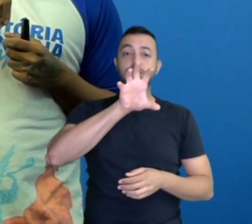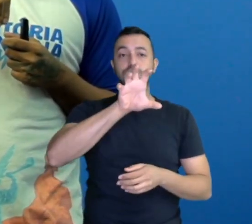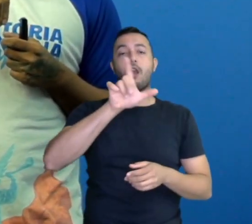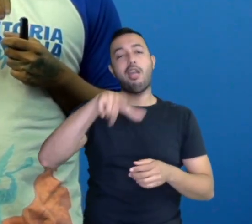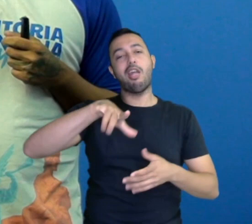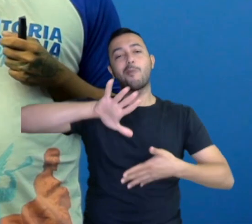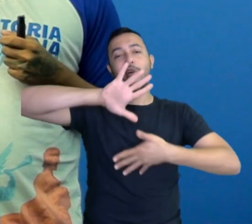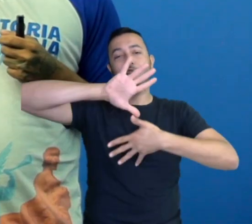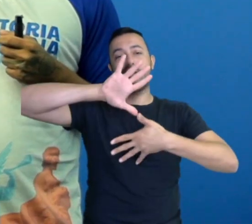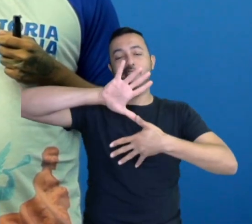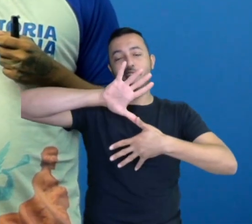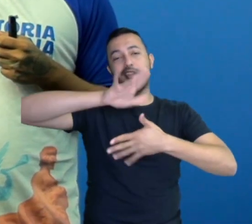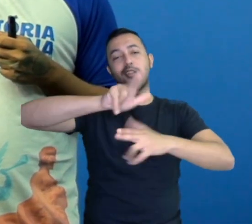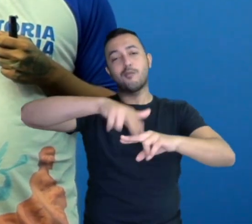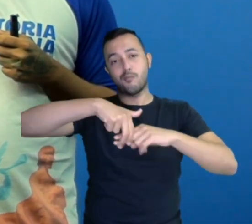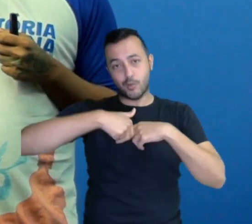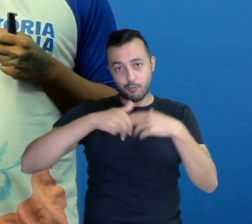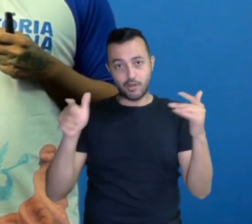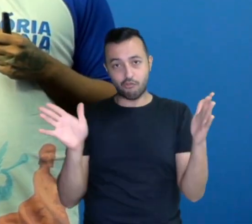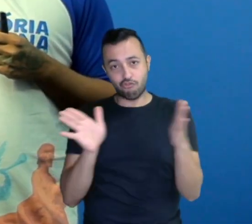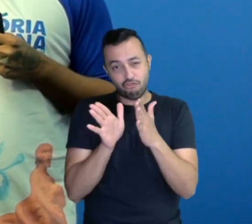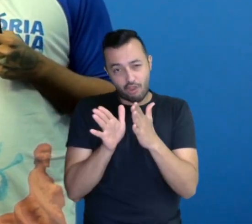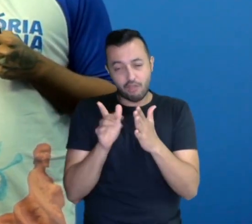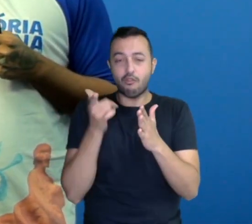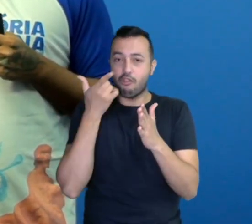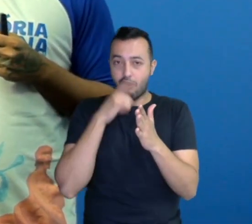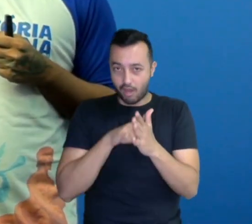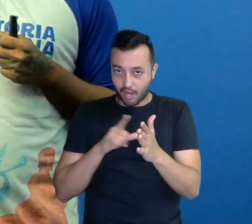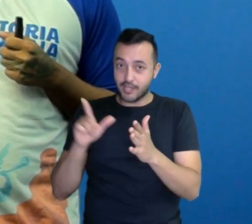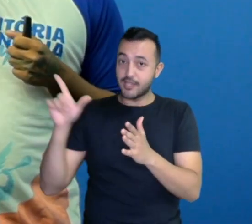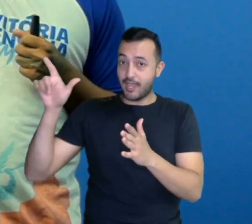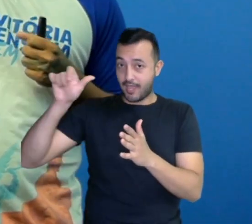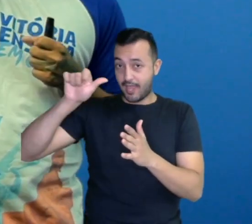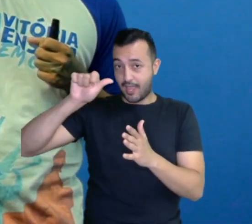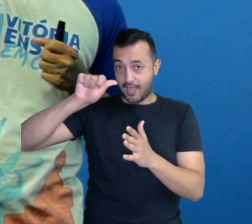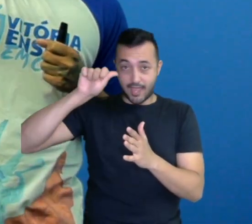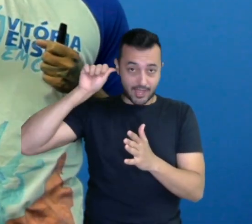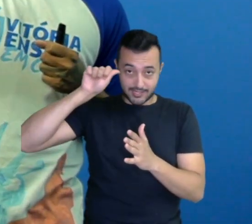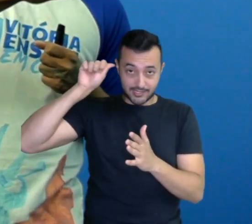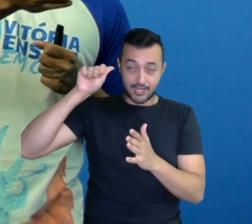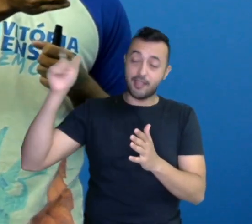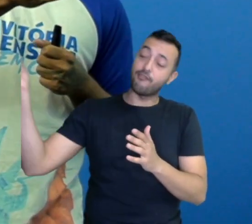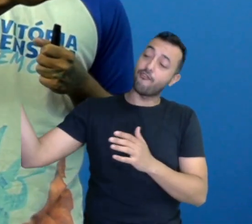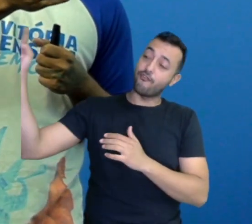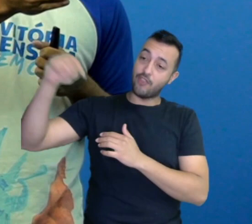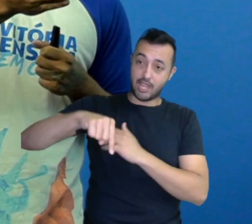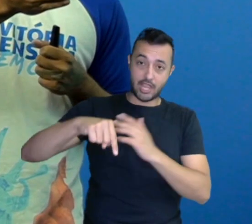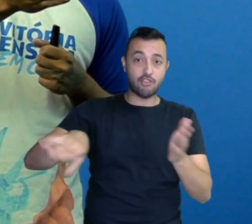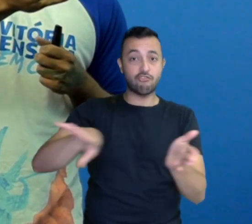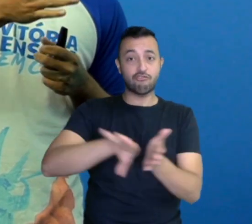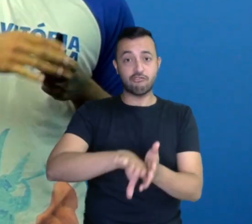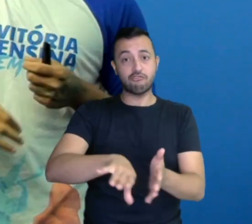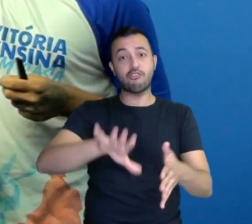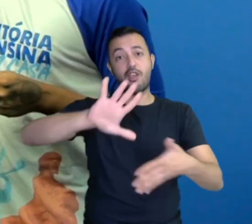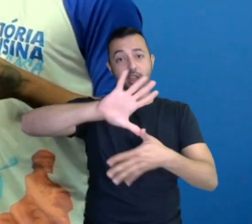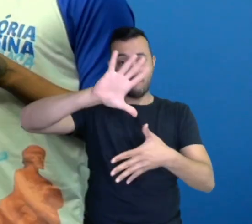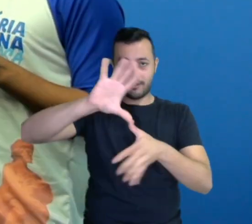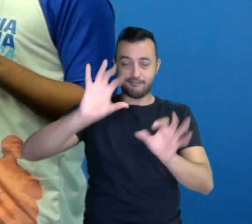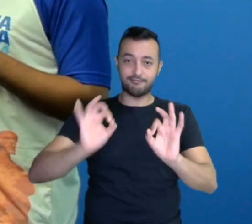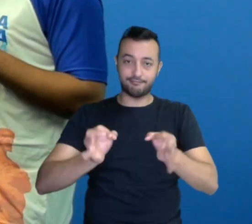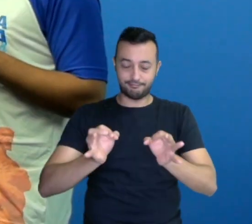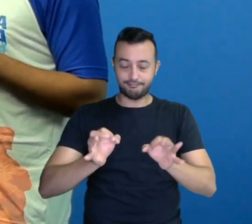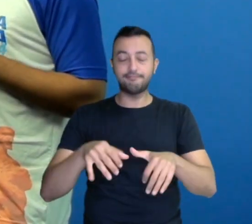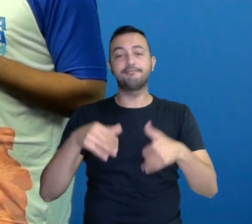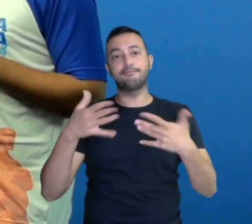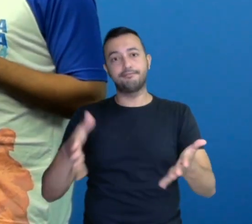por América, que através desse estreito eles saíram do continente asiático, chegando até o continente americano, tá bem? E